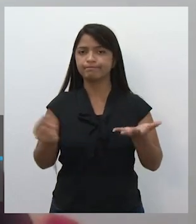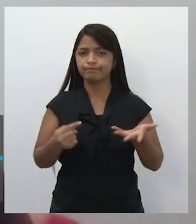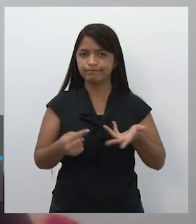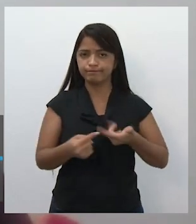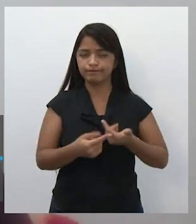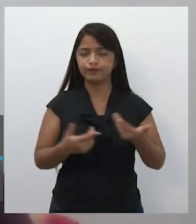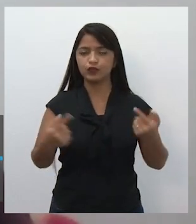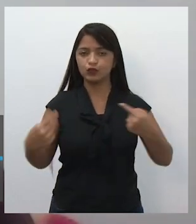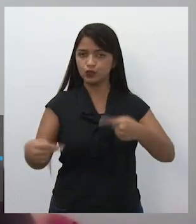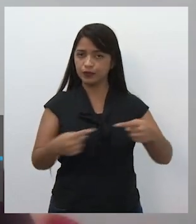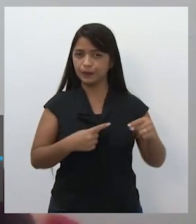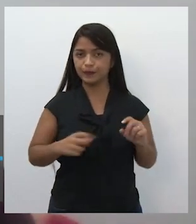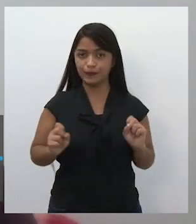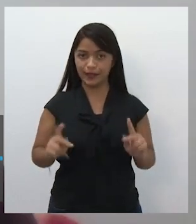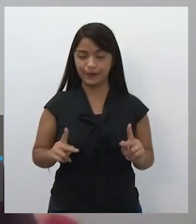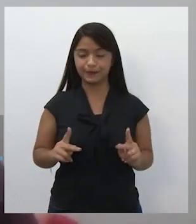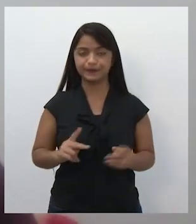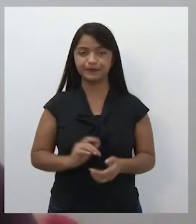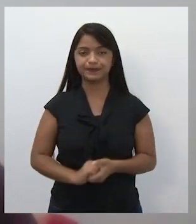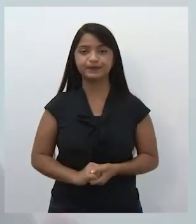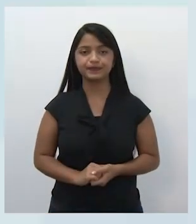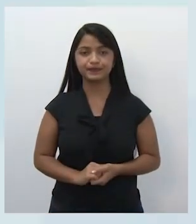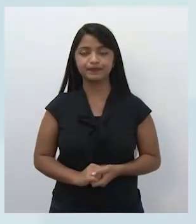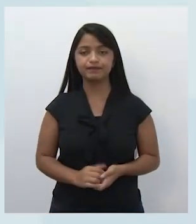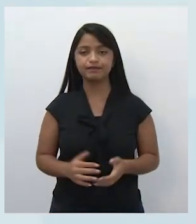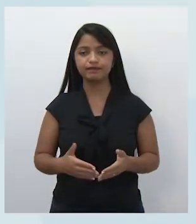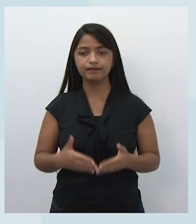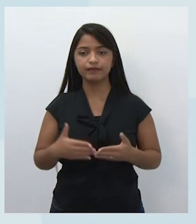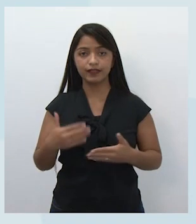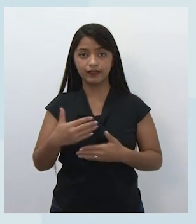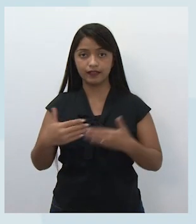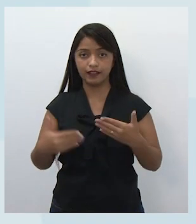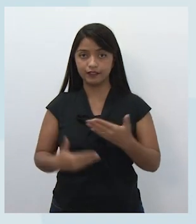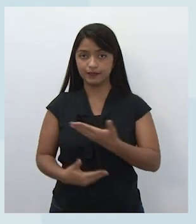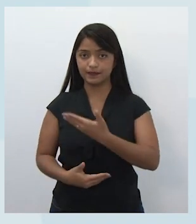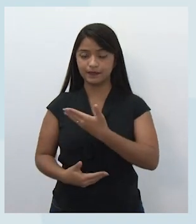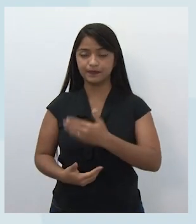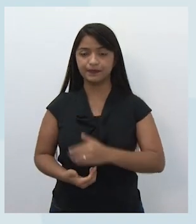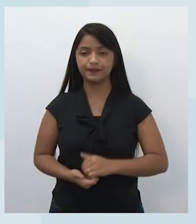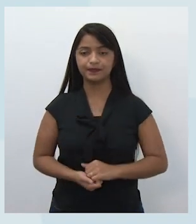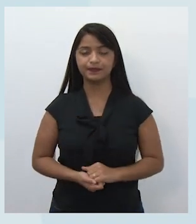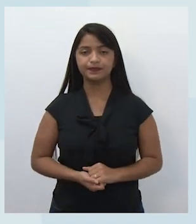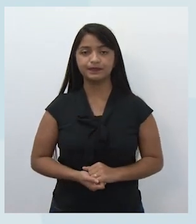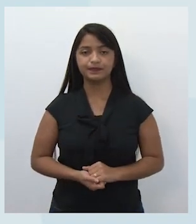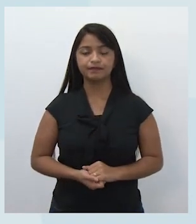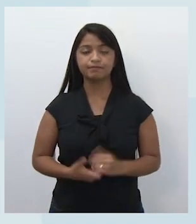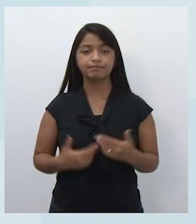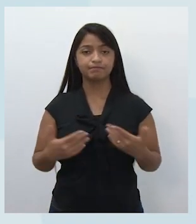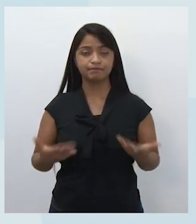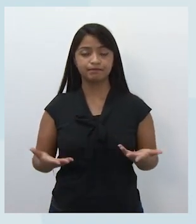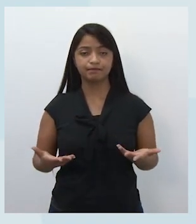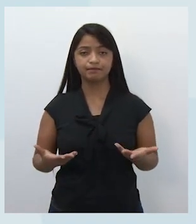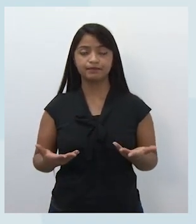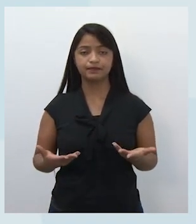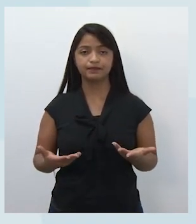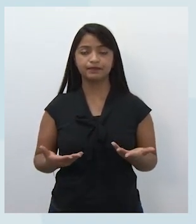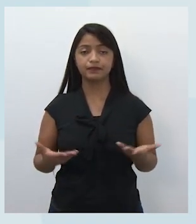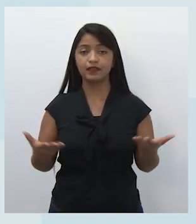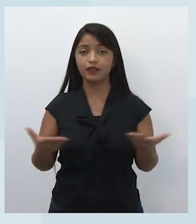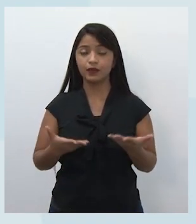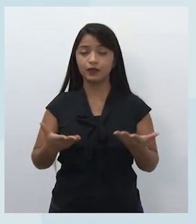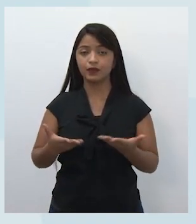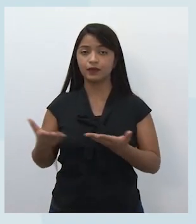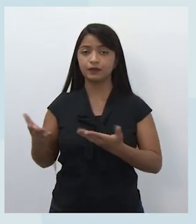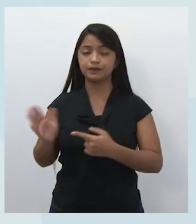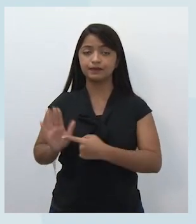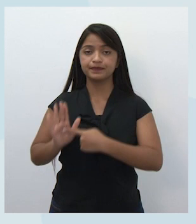discussão, tá ok? Pedir para que passem o próximo slide, por favor. E aí, a gente já vai colocar para